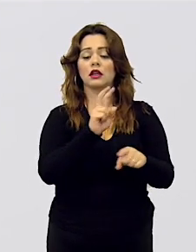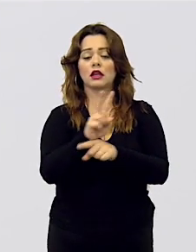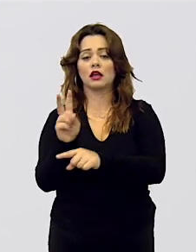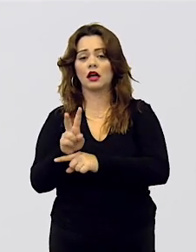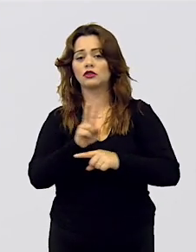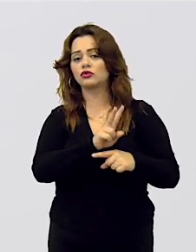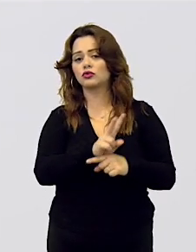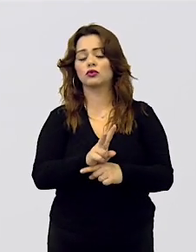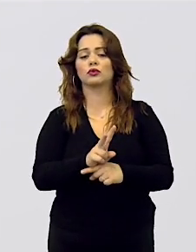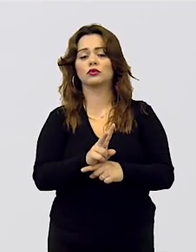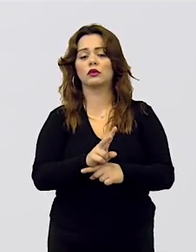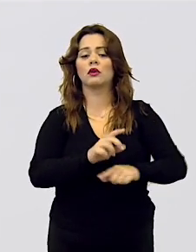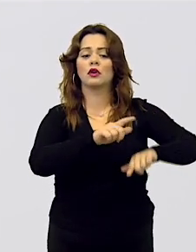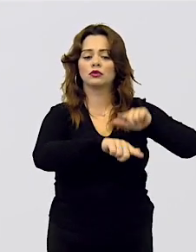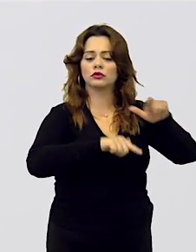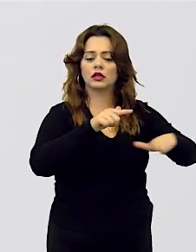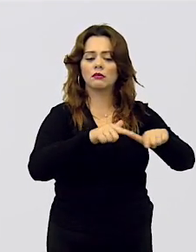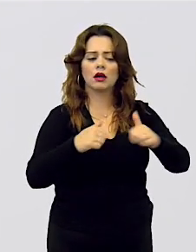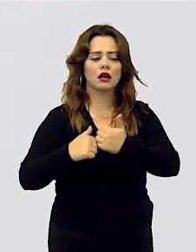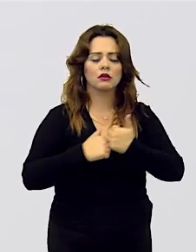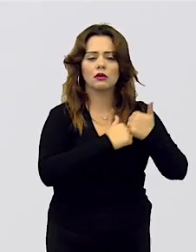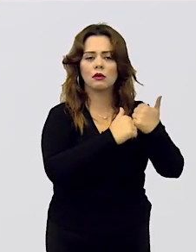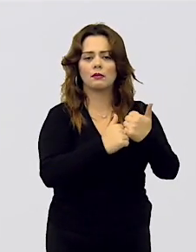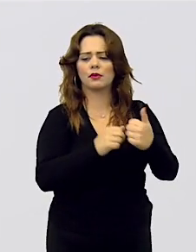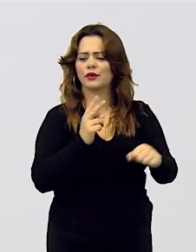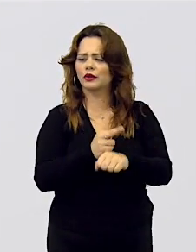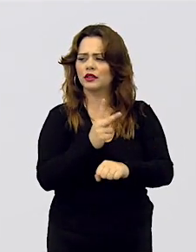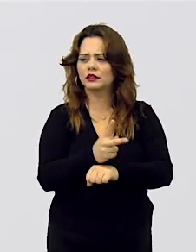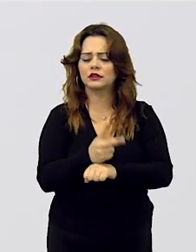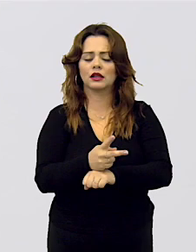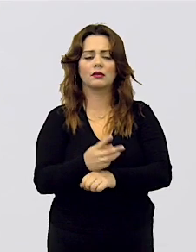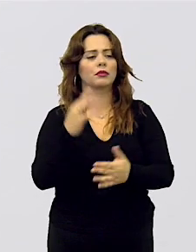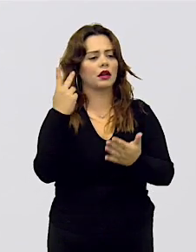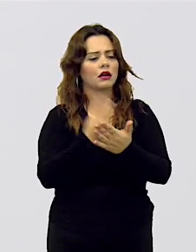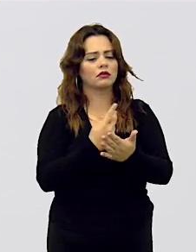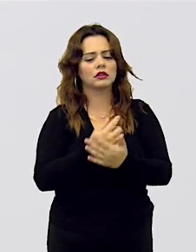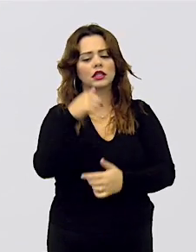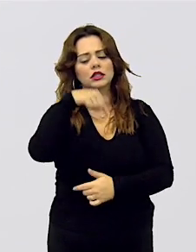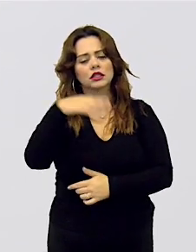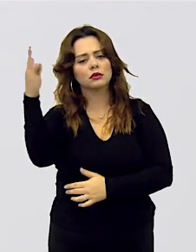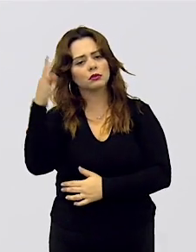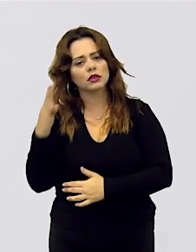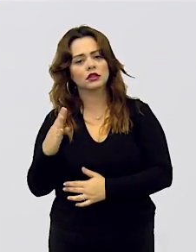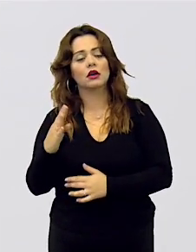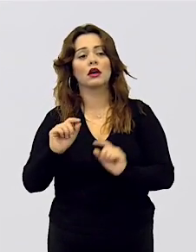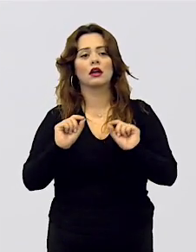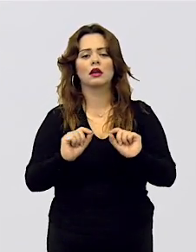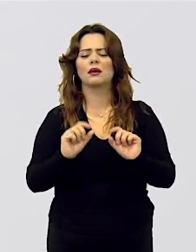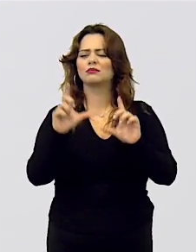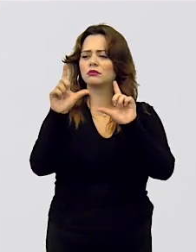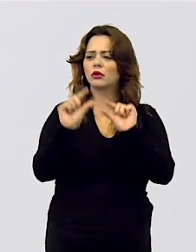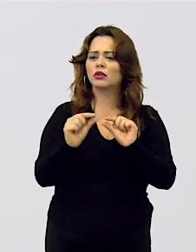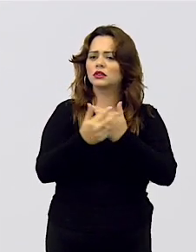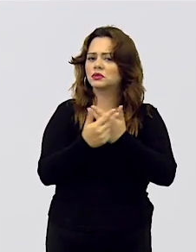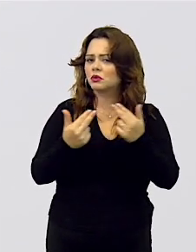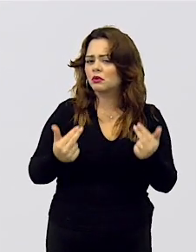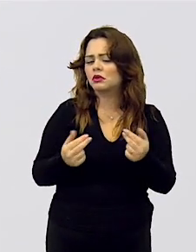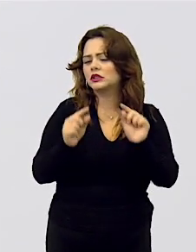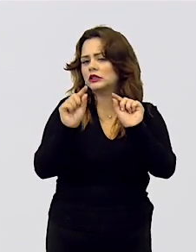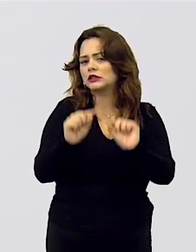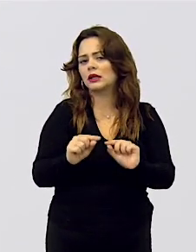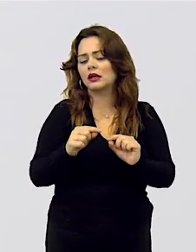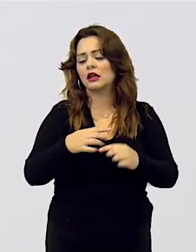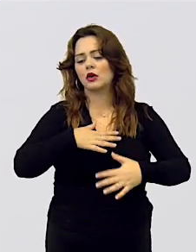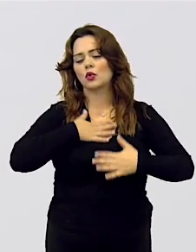dos países da cean que presentes pelo apoio que sempre foi dado ao pleito brasileiro poucas coisas dão mais